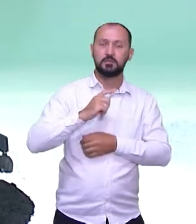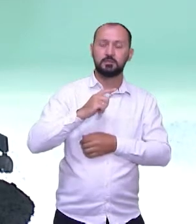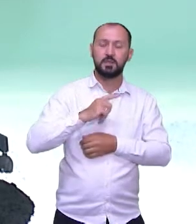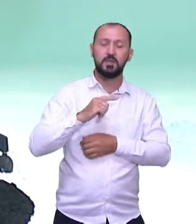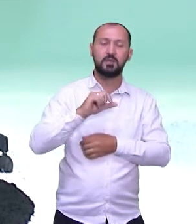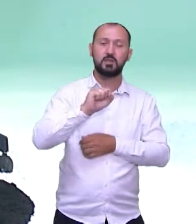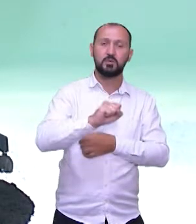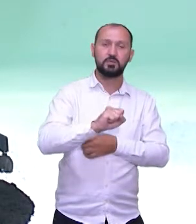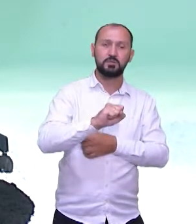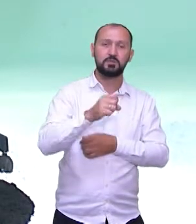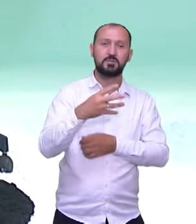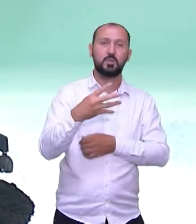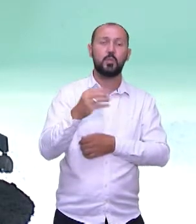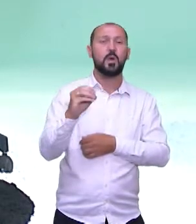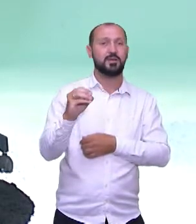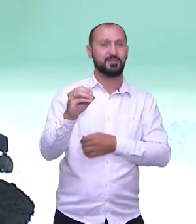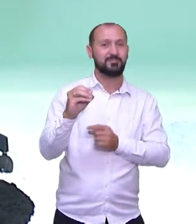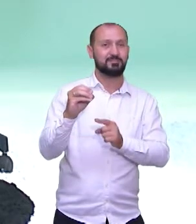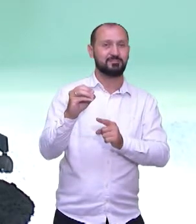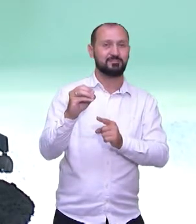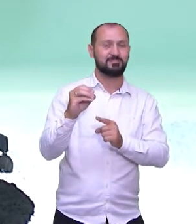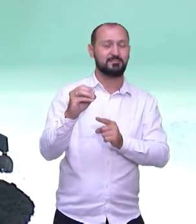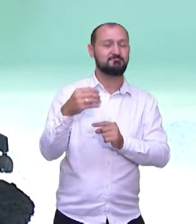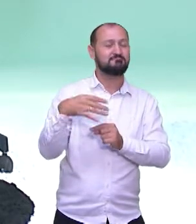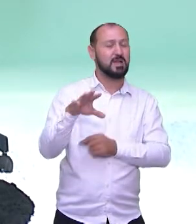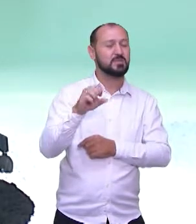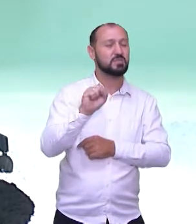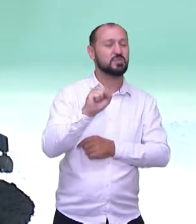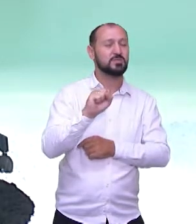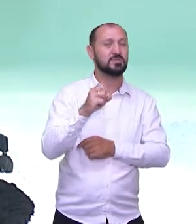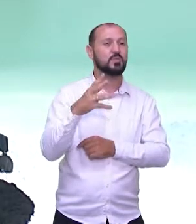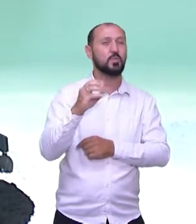temos mais de 840